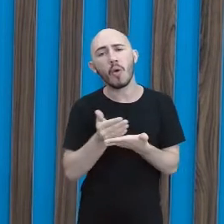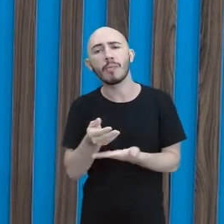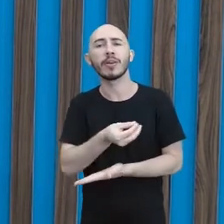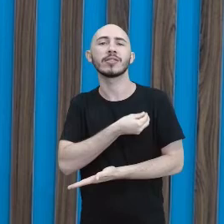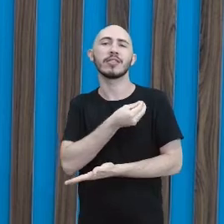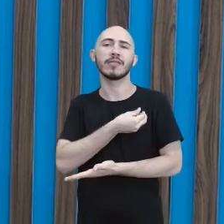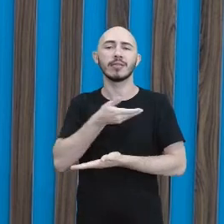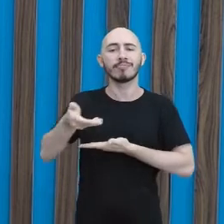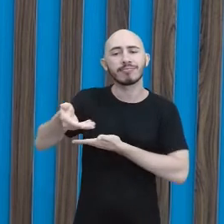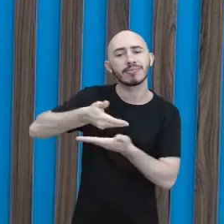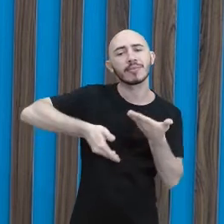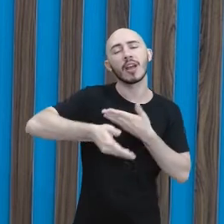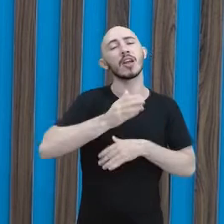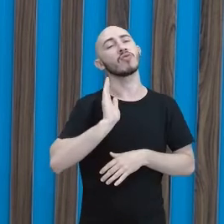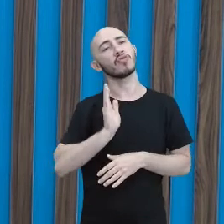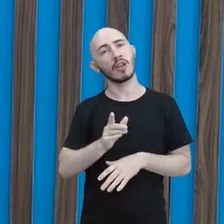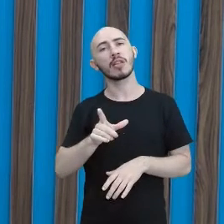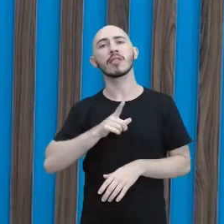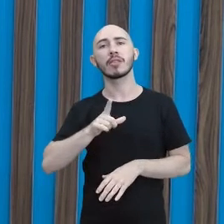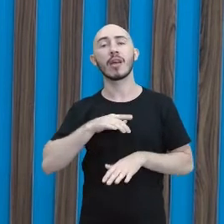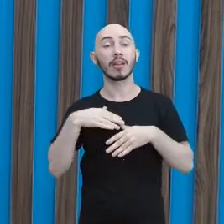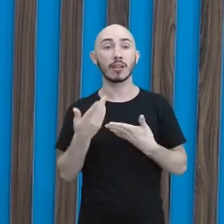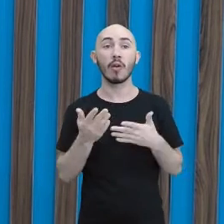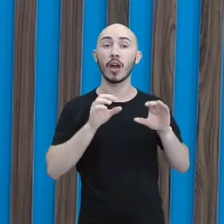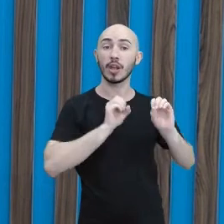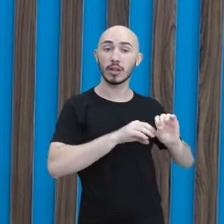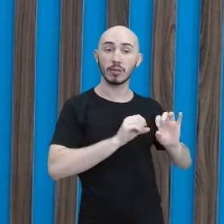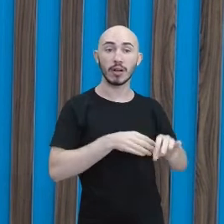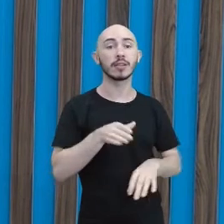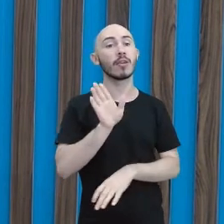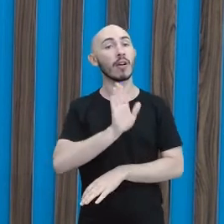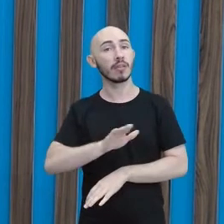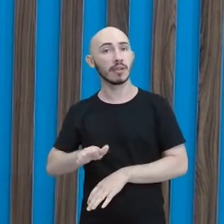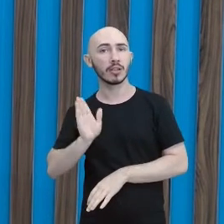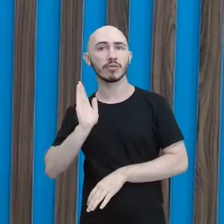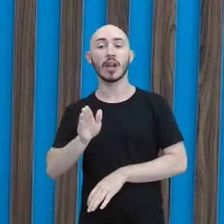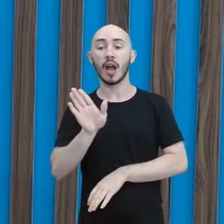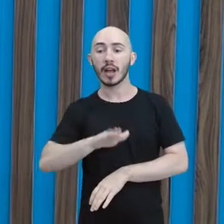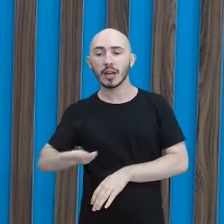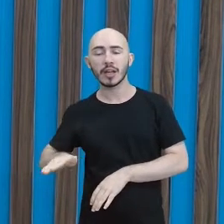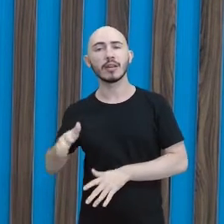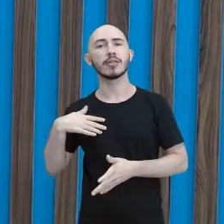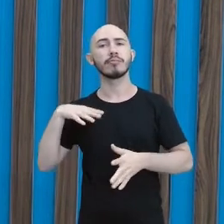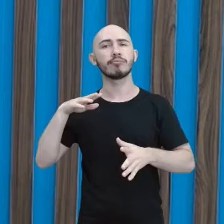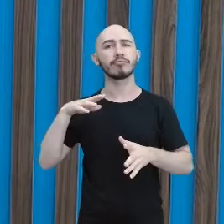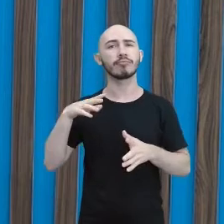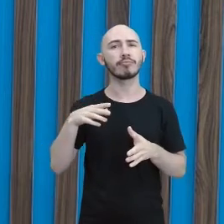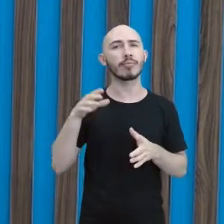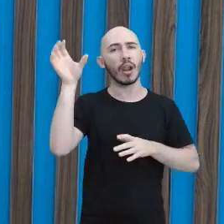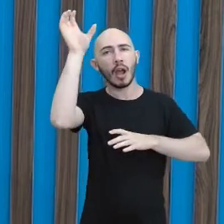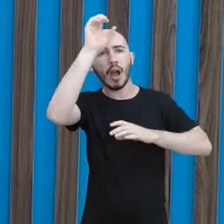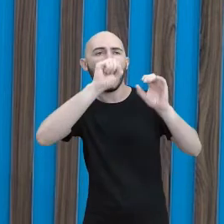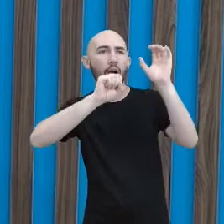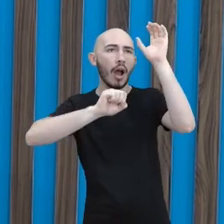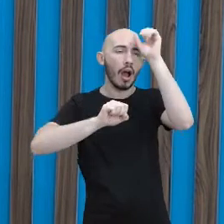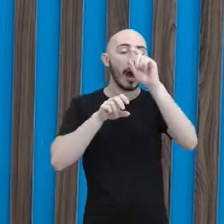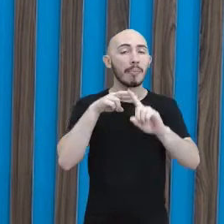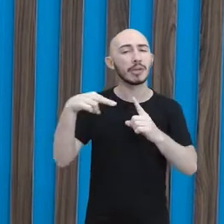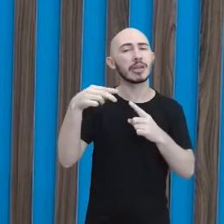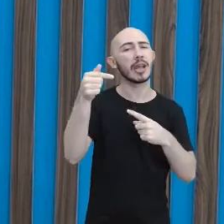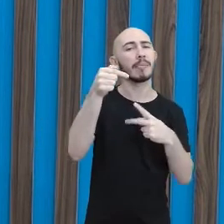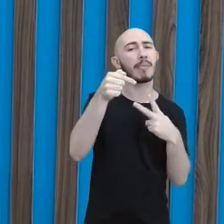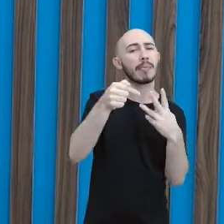E lembrando que na educação infantil, esse é o momento que as crianças estão construindo esses valores, né? Estão construindo esse olhar para o novo,